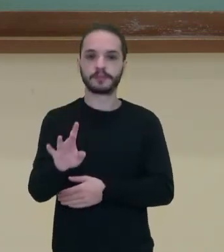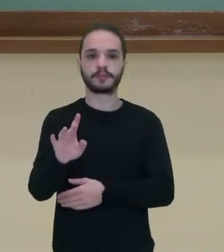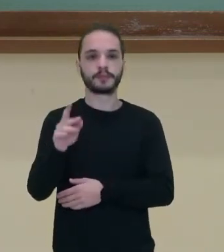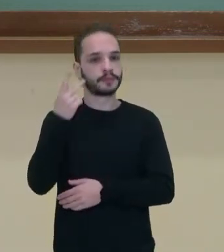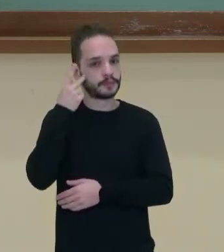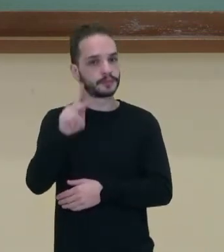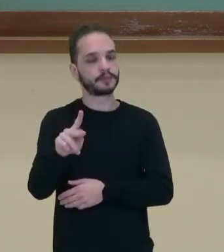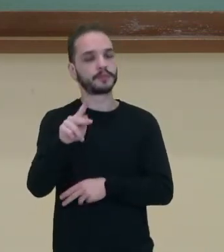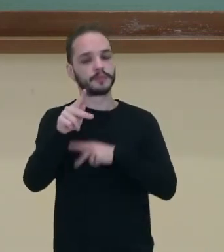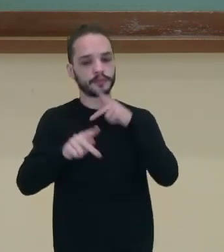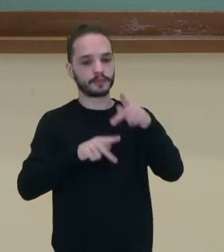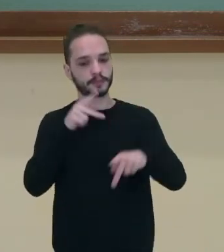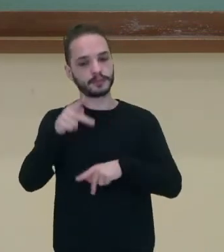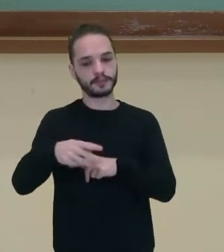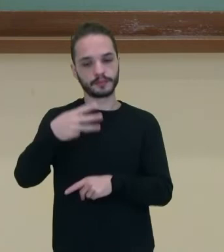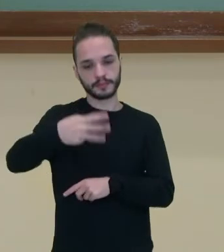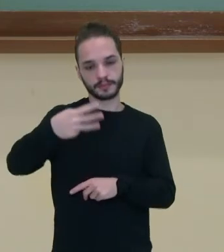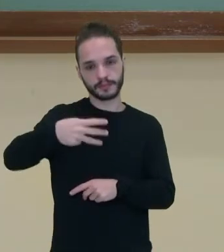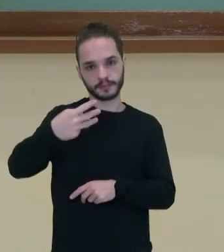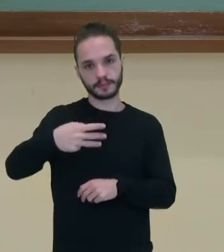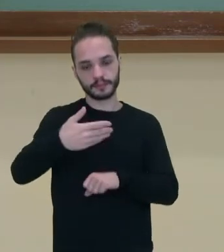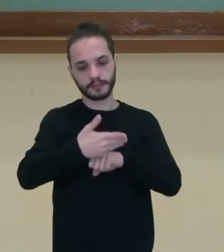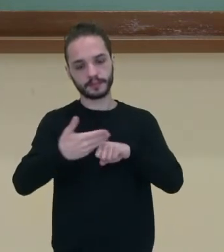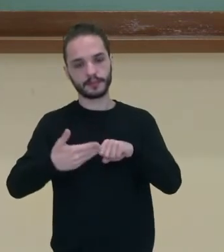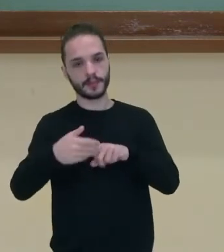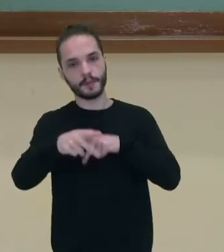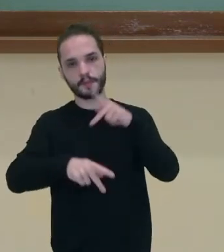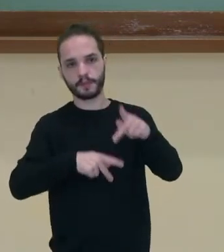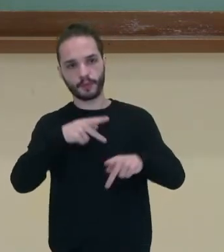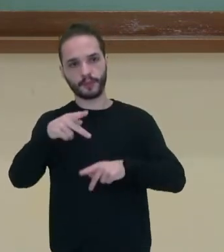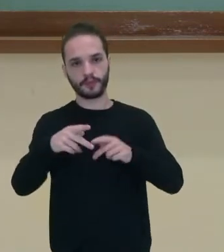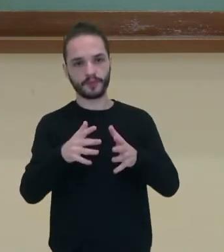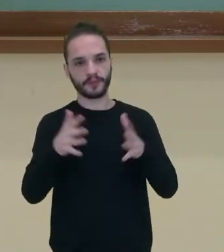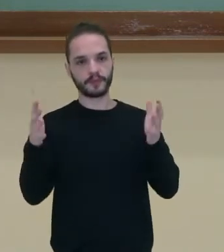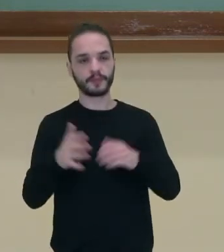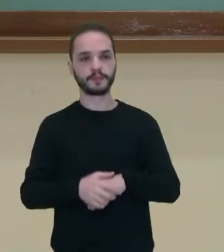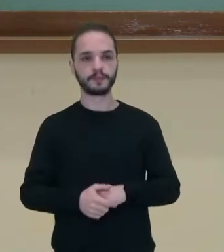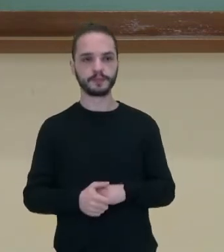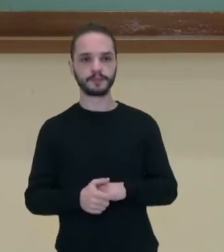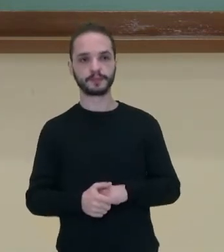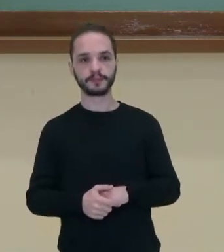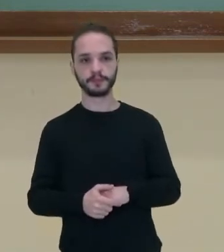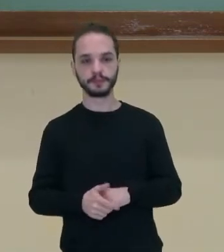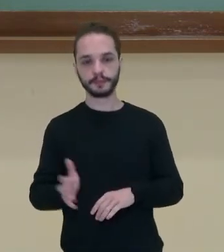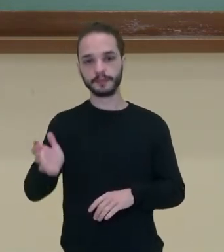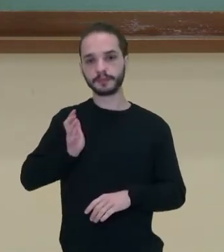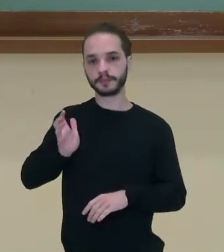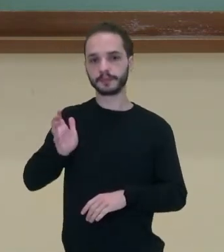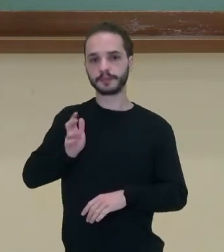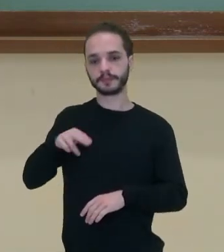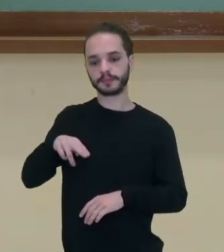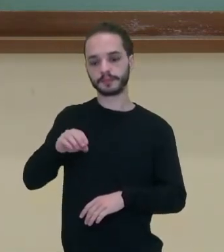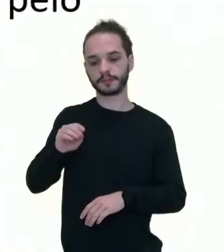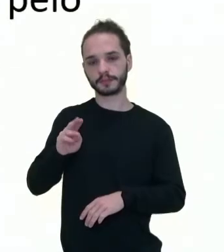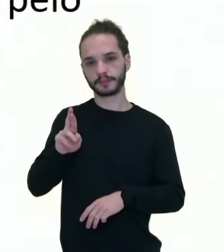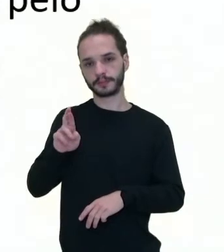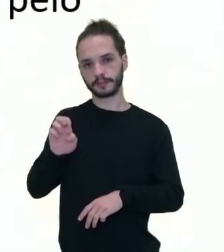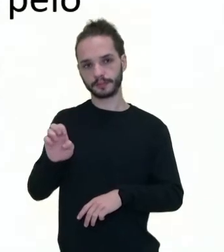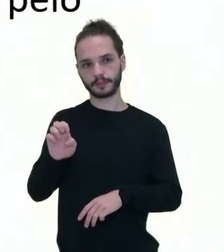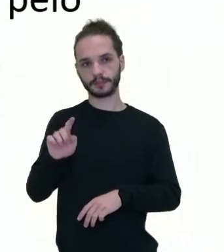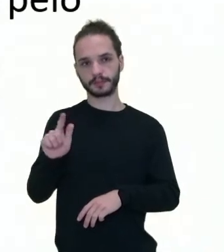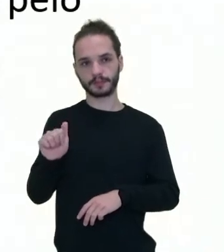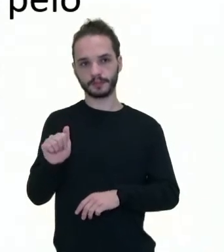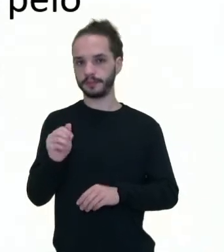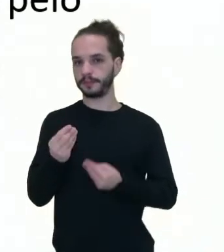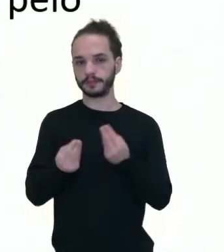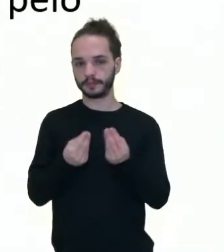ao pessoal do terceiro estado, ao povão. E a nobreza, gente? Como que era a nobreza? A nobreza era